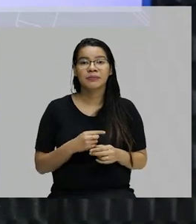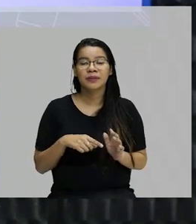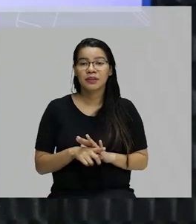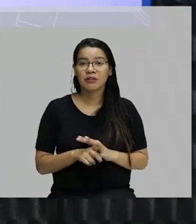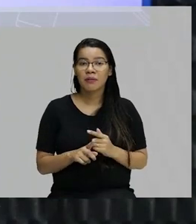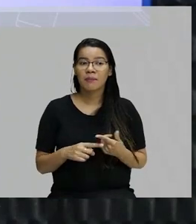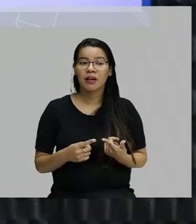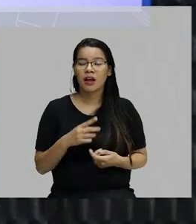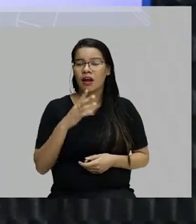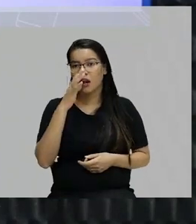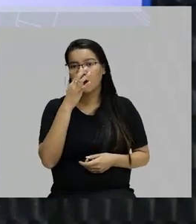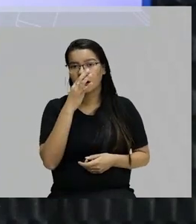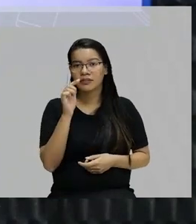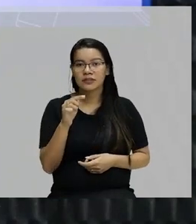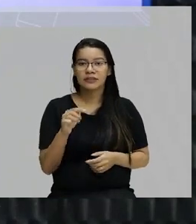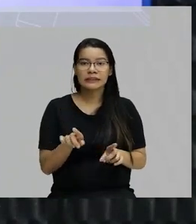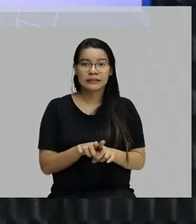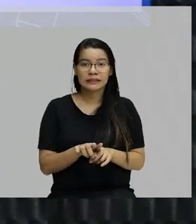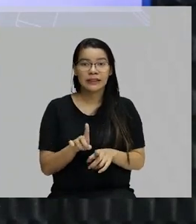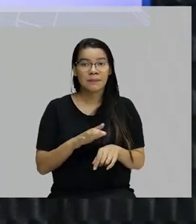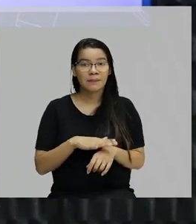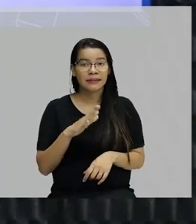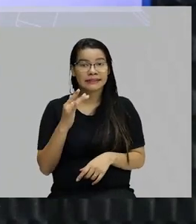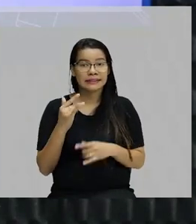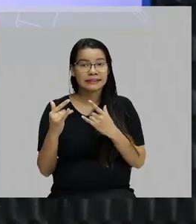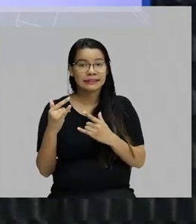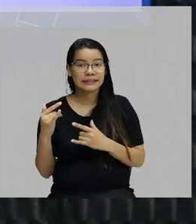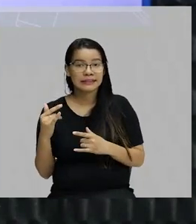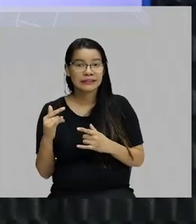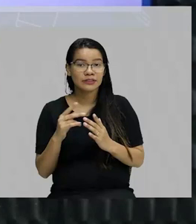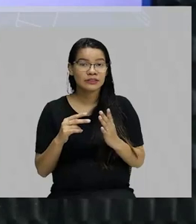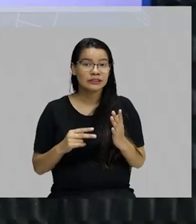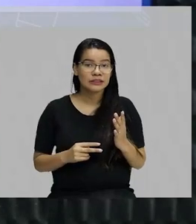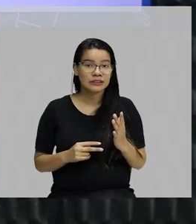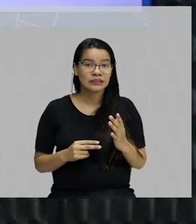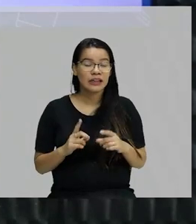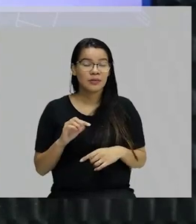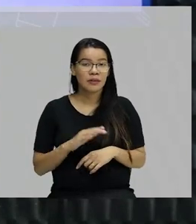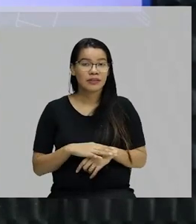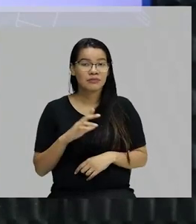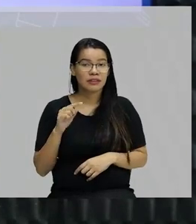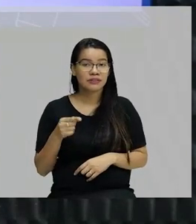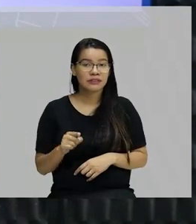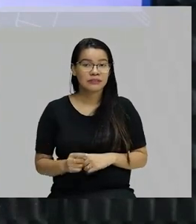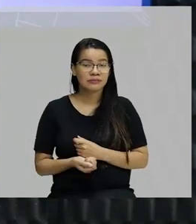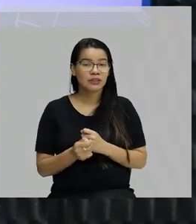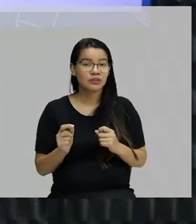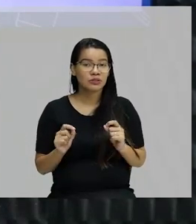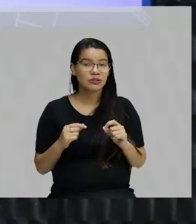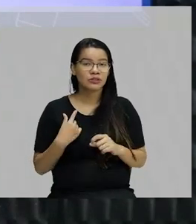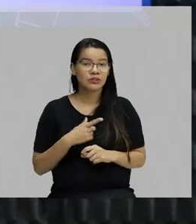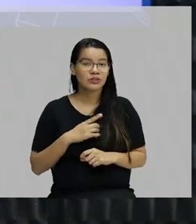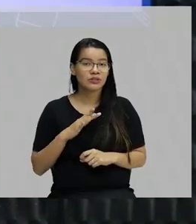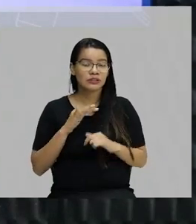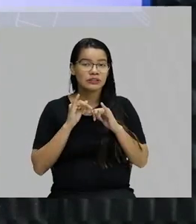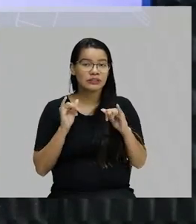admirando daquilo também né então é mais para chamar ali a atenção do leitor para dar uma ênfase maior naquilo que nós estamos dizendo